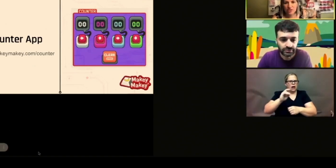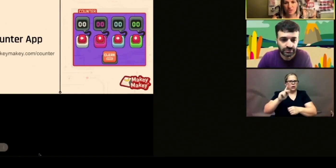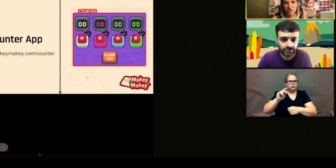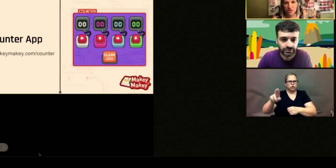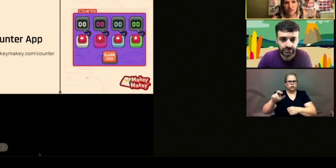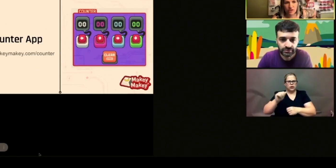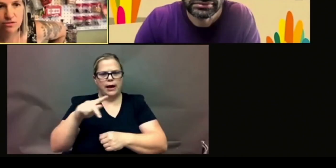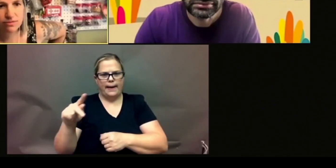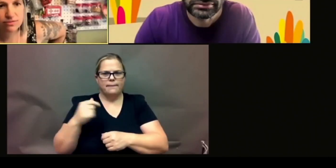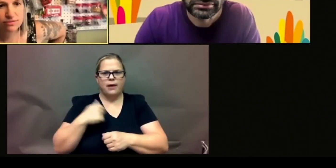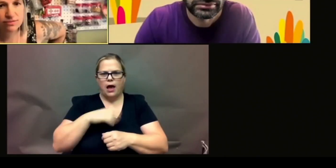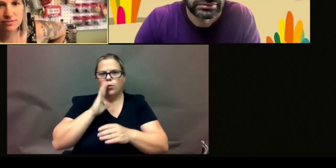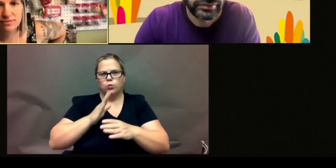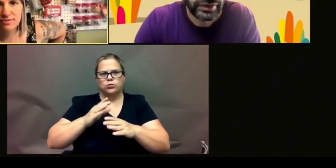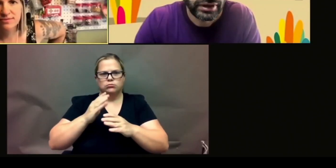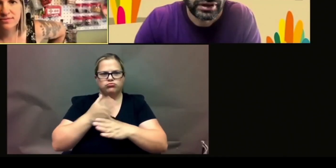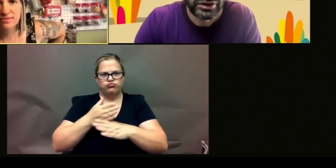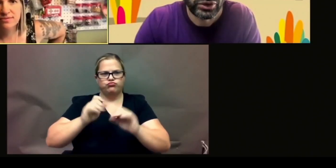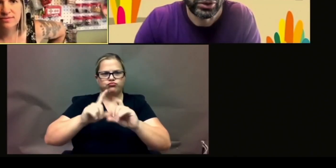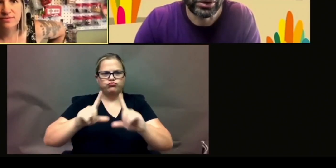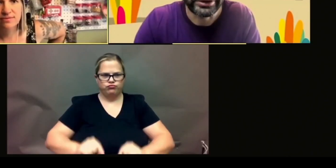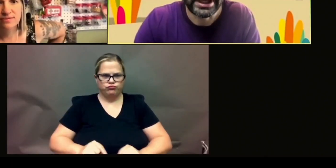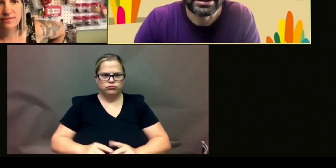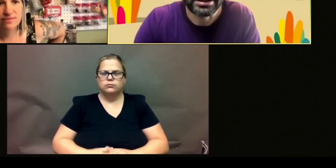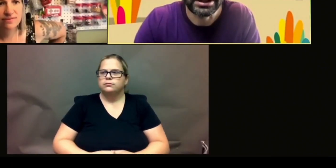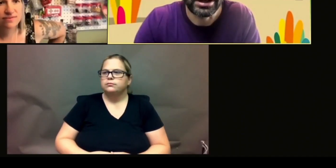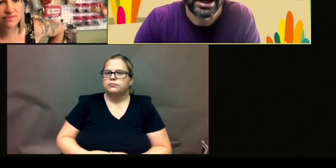aplicativo de contagem aqui. O Counter App.